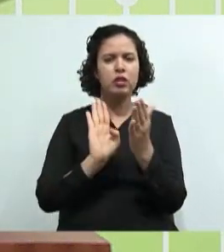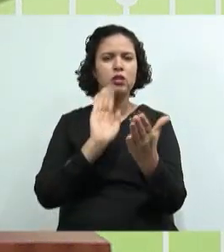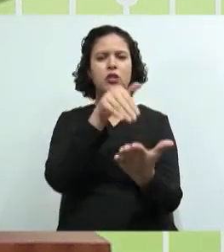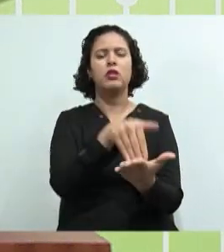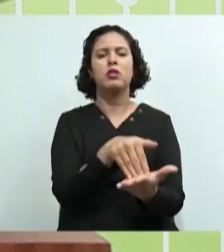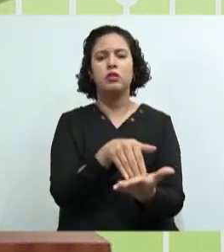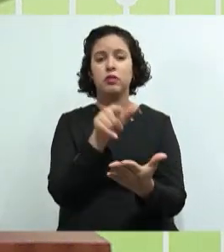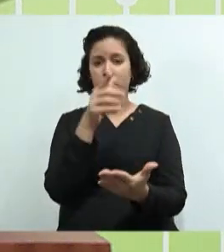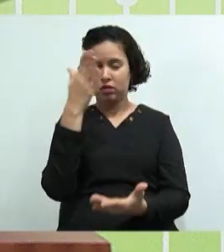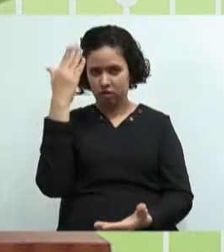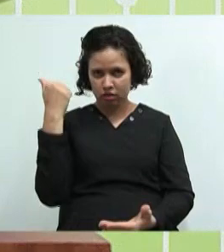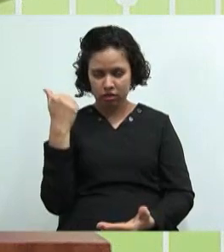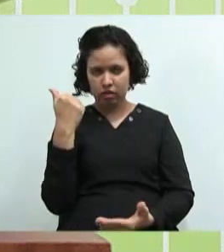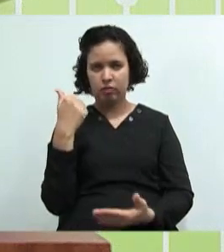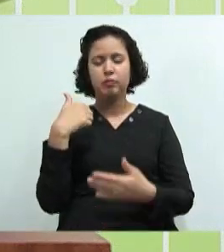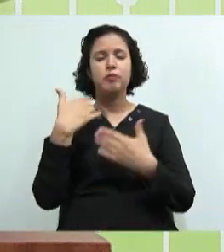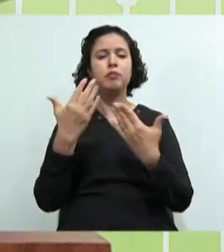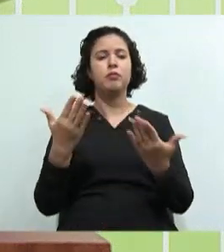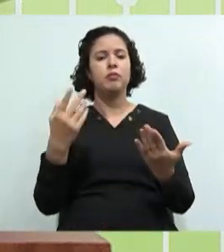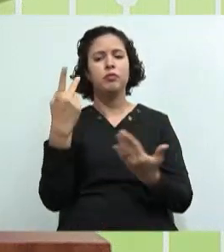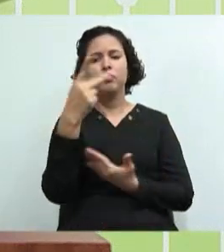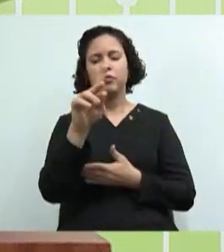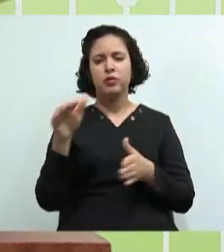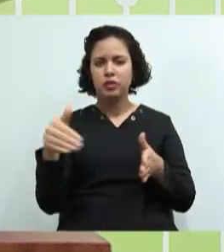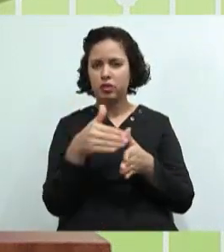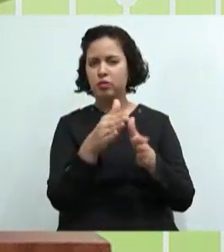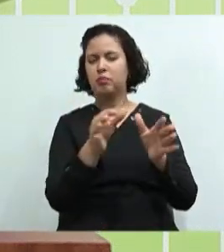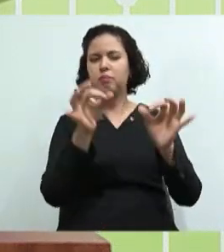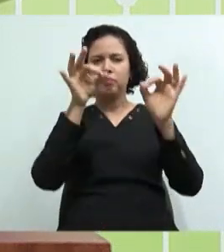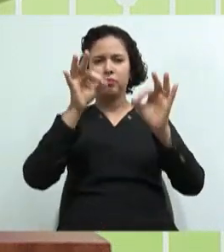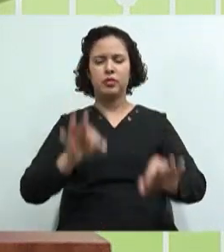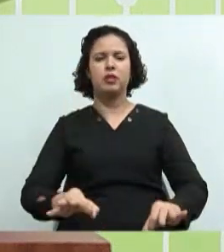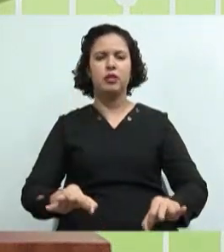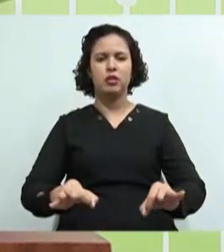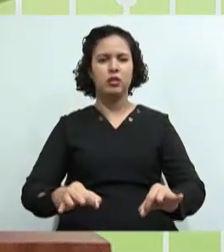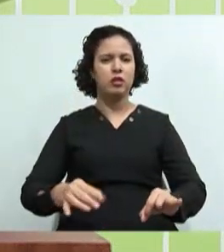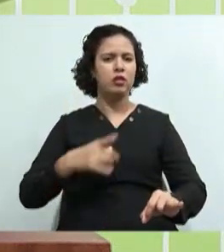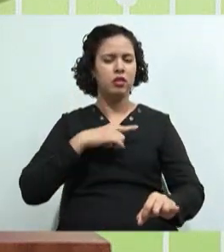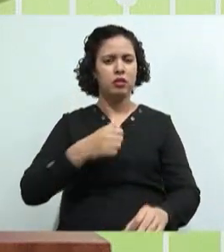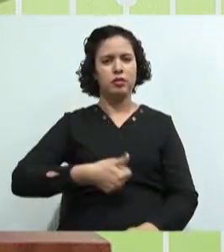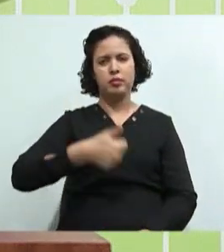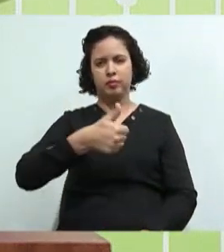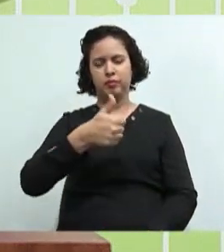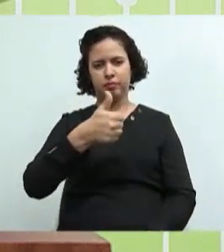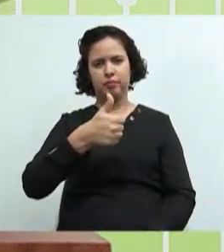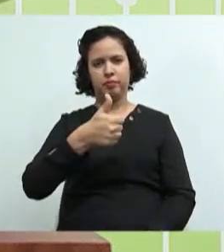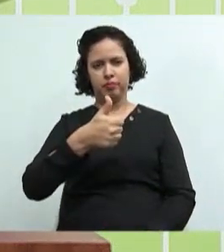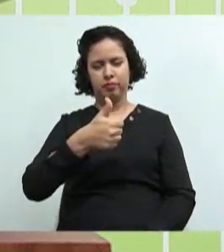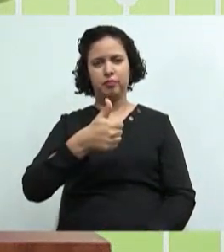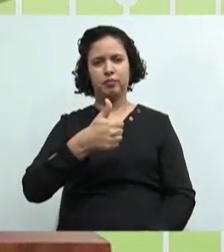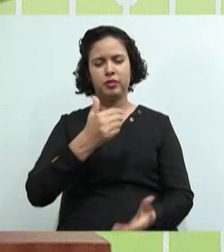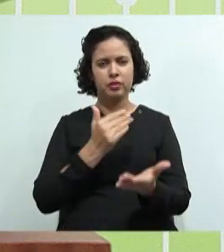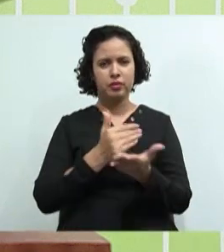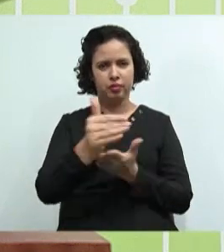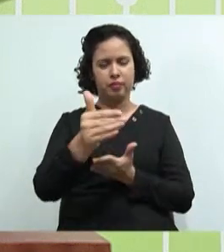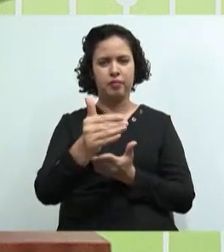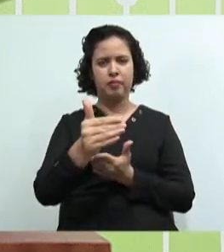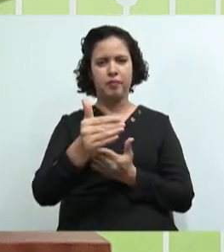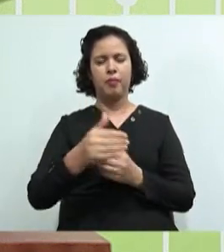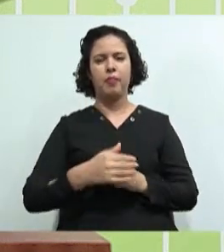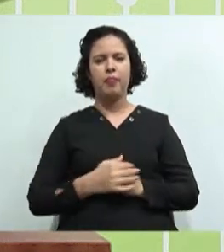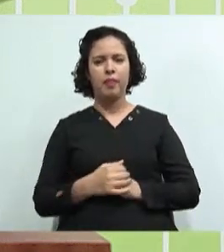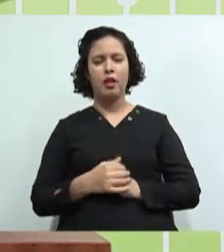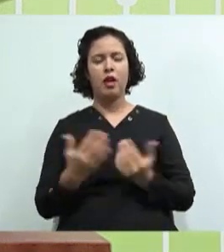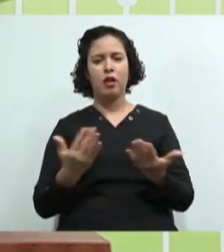com certeza o teu caminho vai estar muito bem definido e você já tem o primeiro passo para começar a trabalhar. Tá bom? Vamos